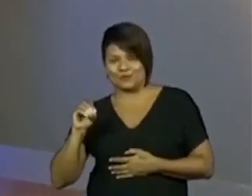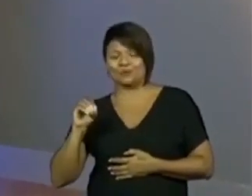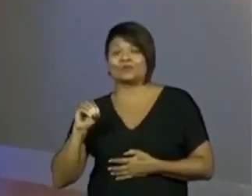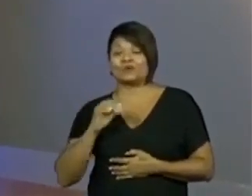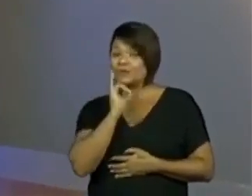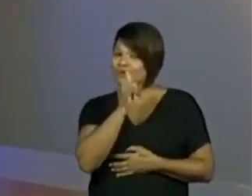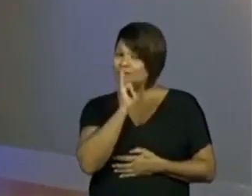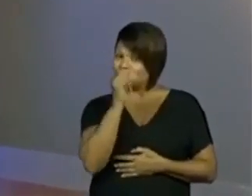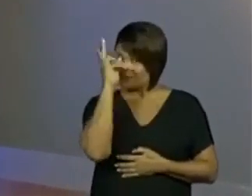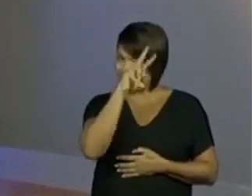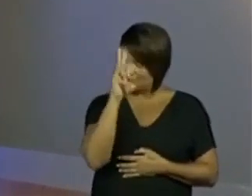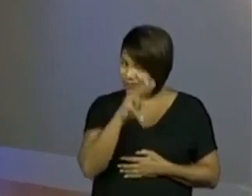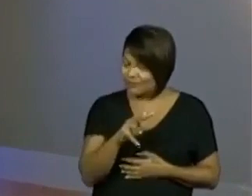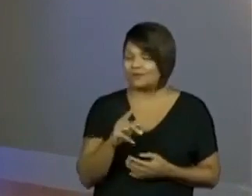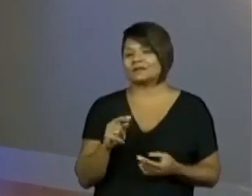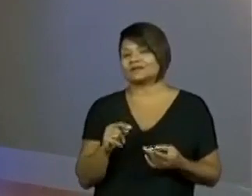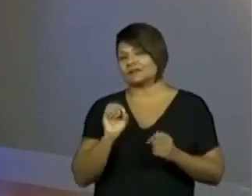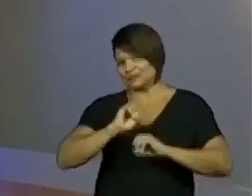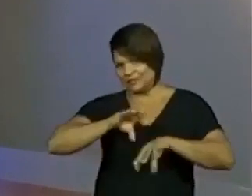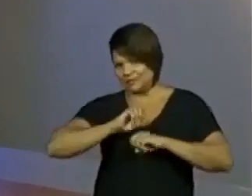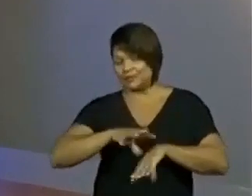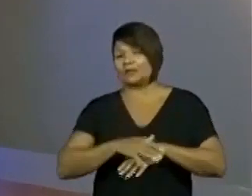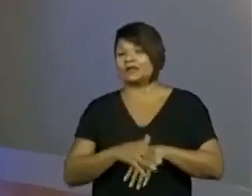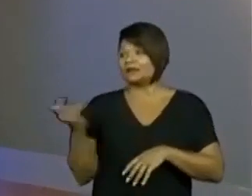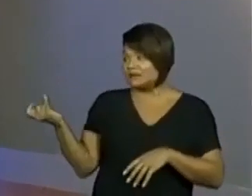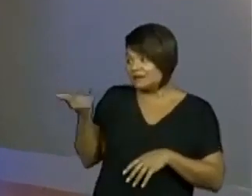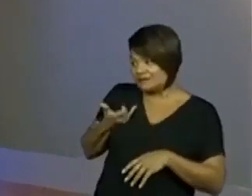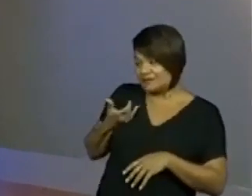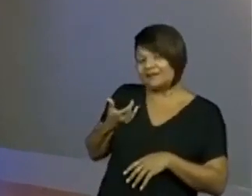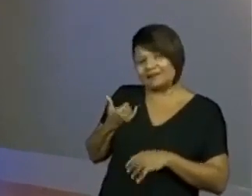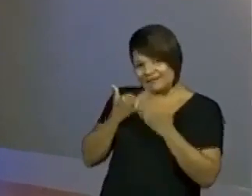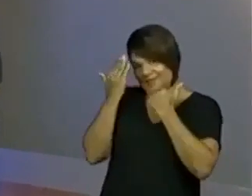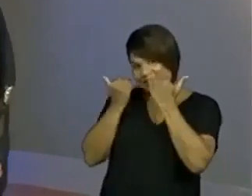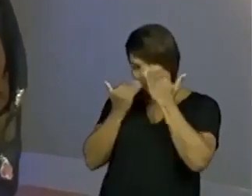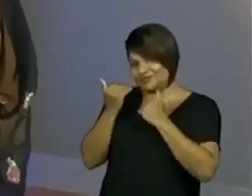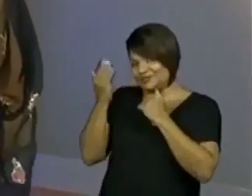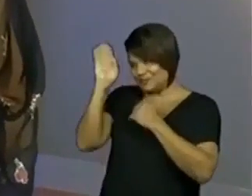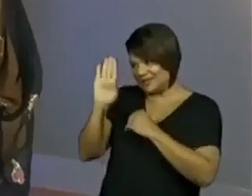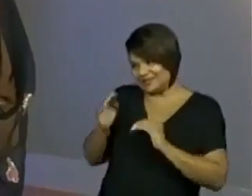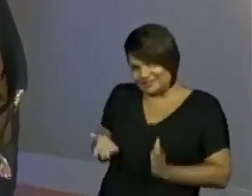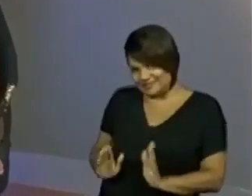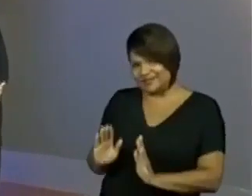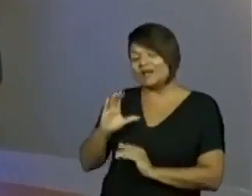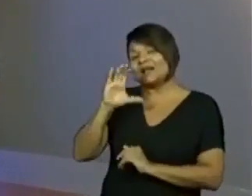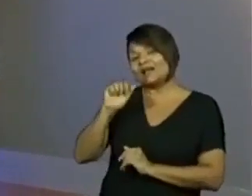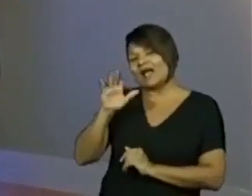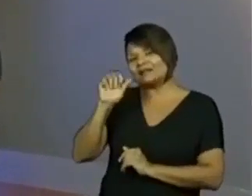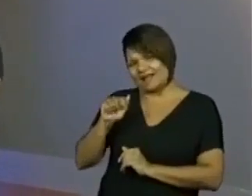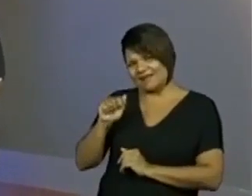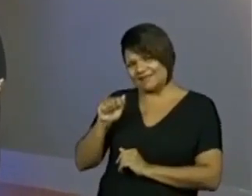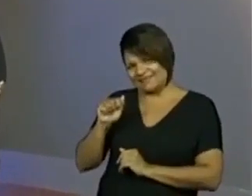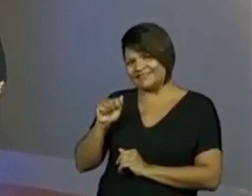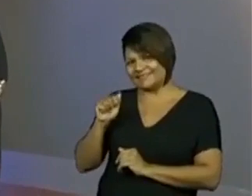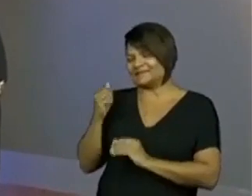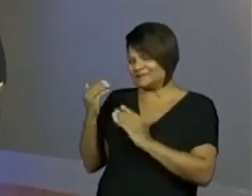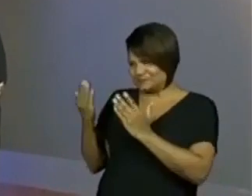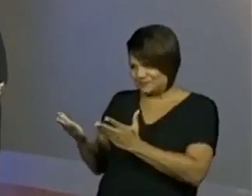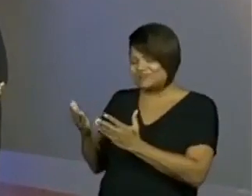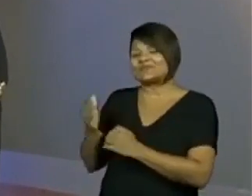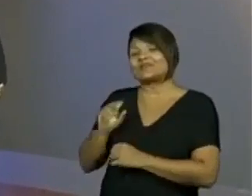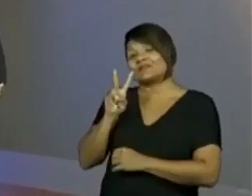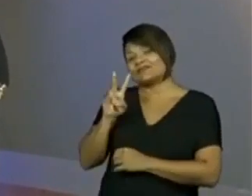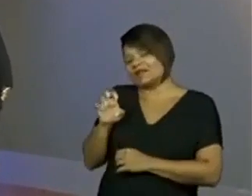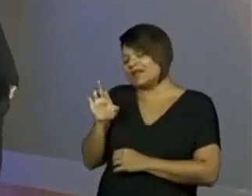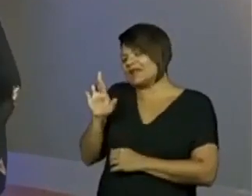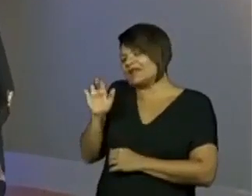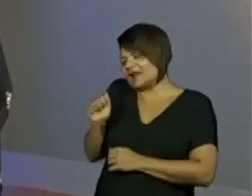eu disse, eu ouvi essa história da boca de um índio brasileiro chamado Cacaverá Jecupé. Cacaverá